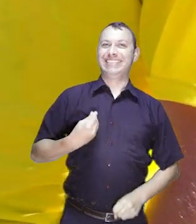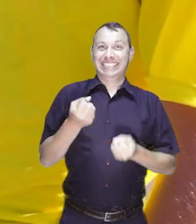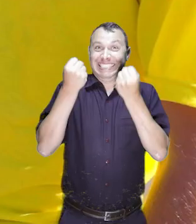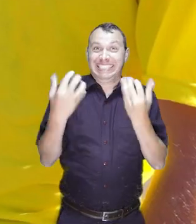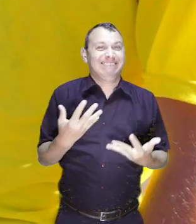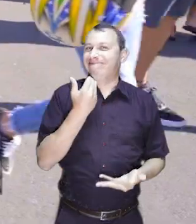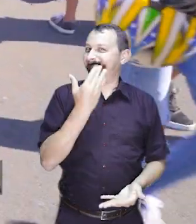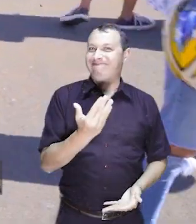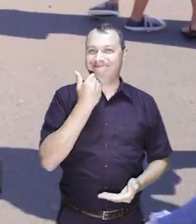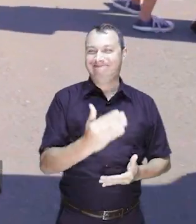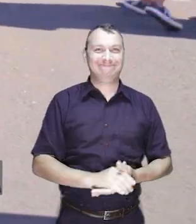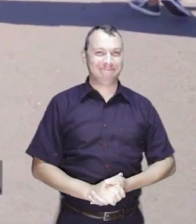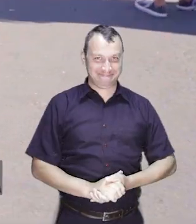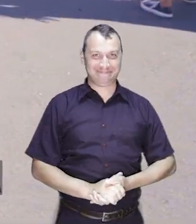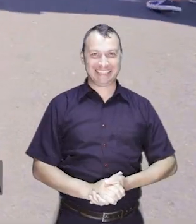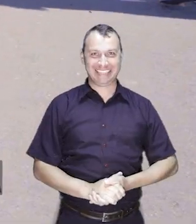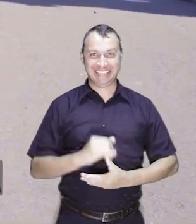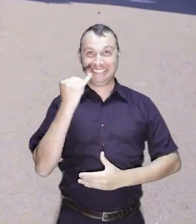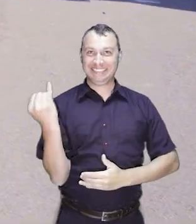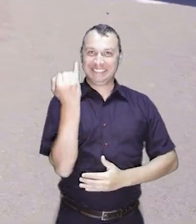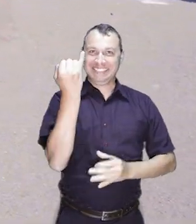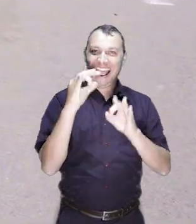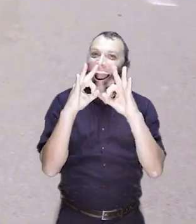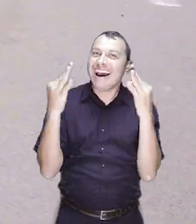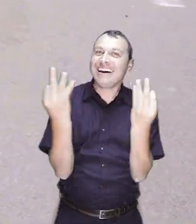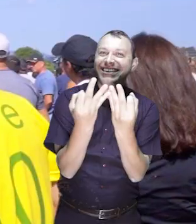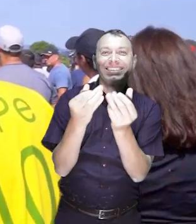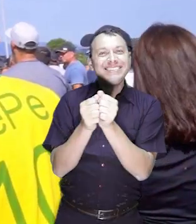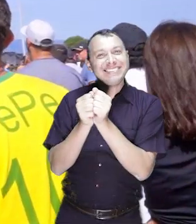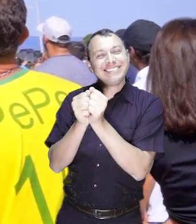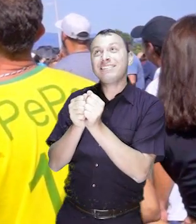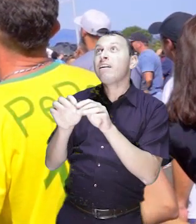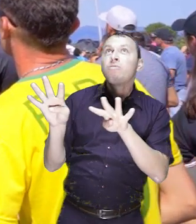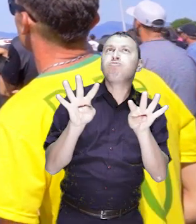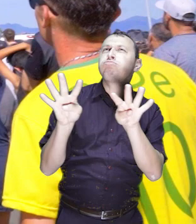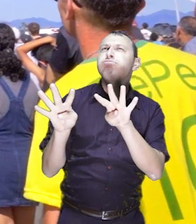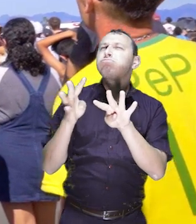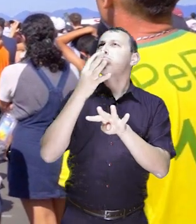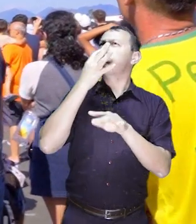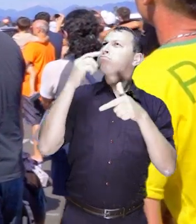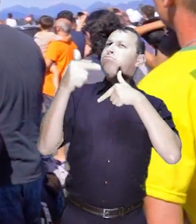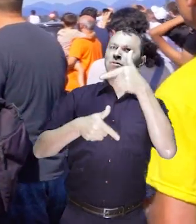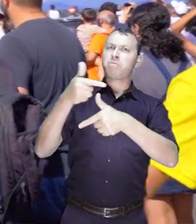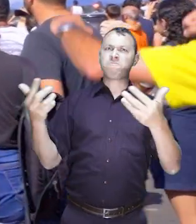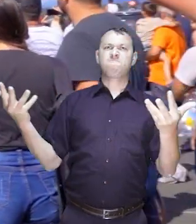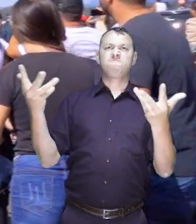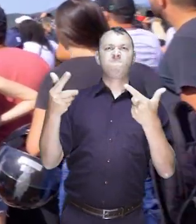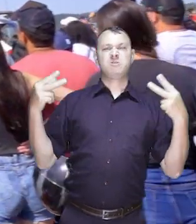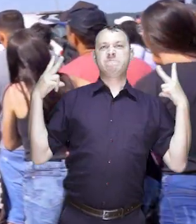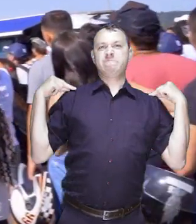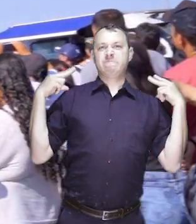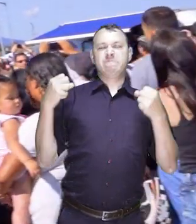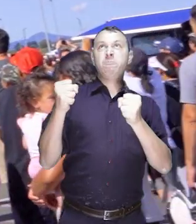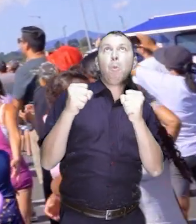a sensação. Muito importante, né, a gente trazer a família, né, para poder prestigiar o trabalho que é maravilhoso desses pilotos